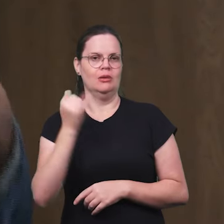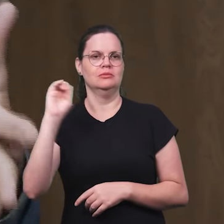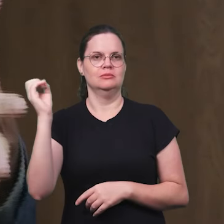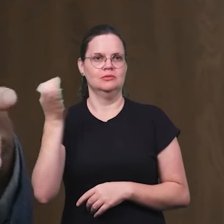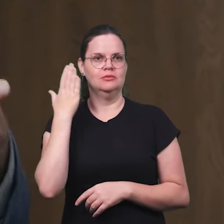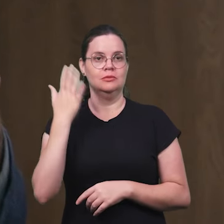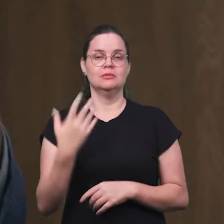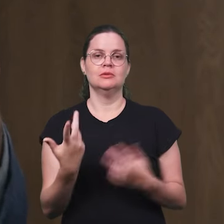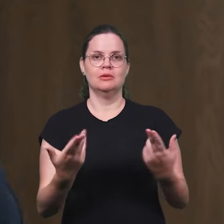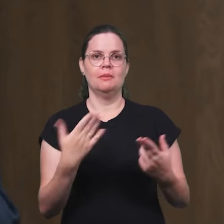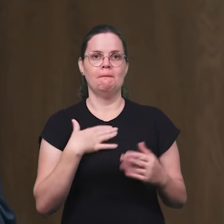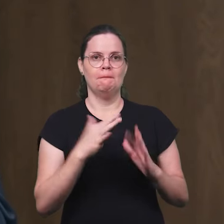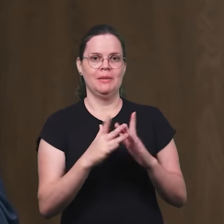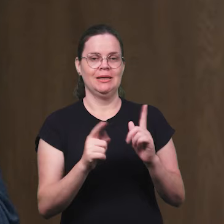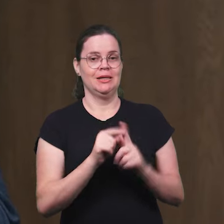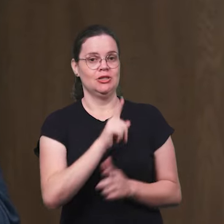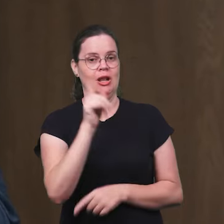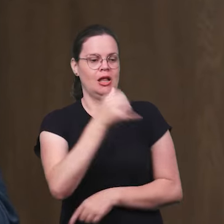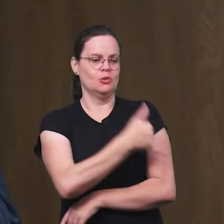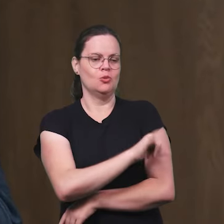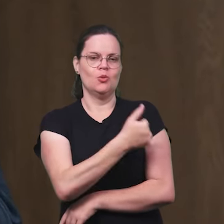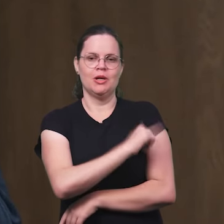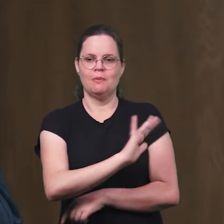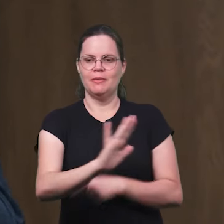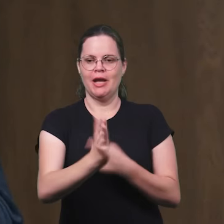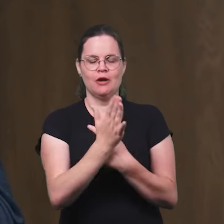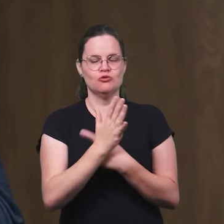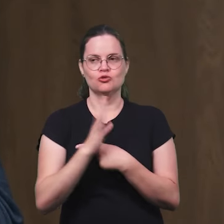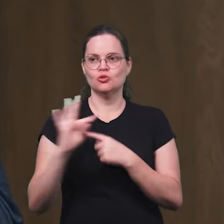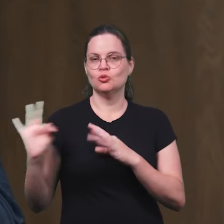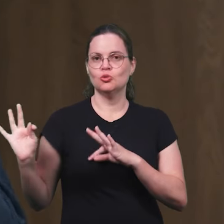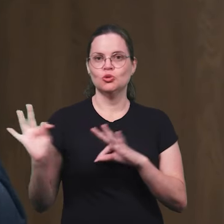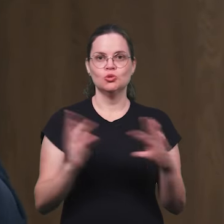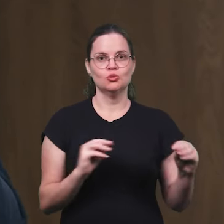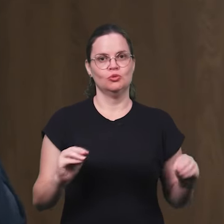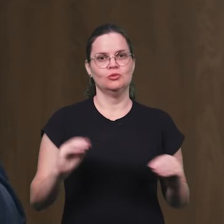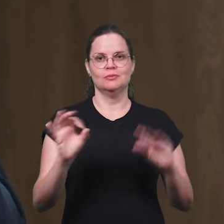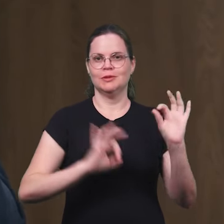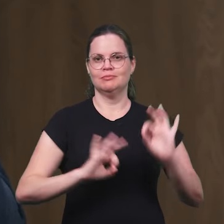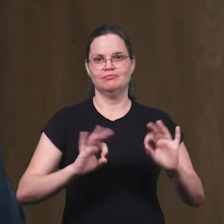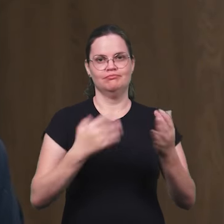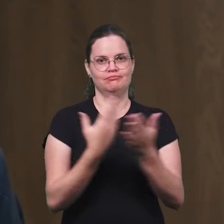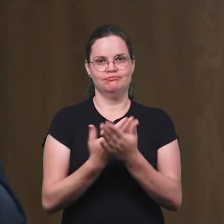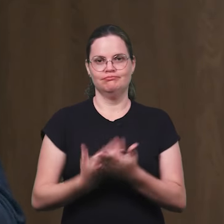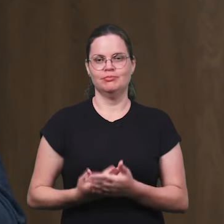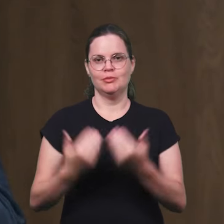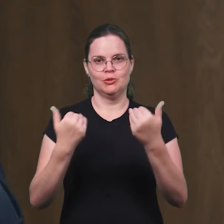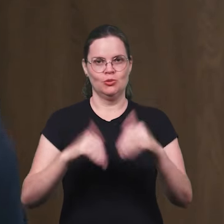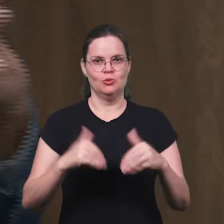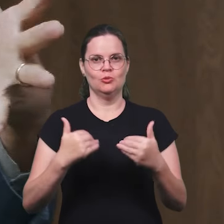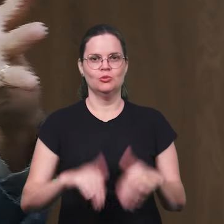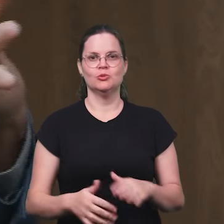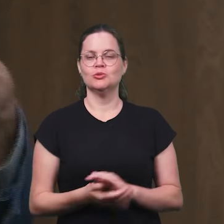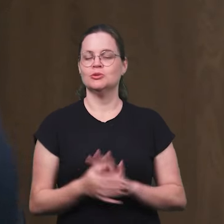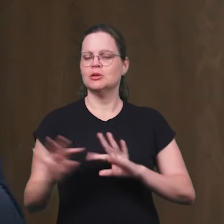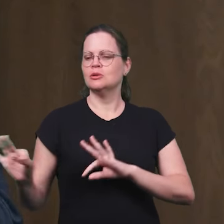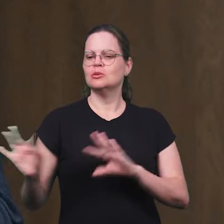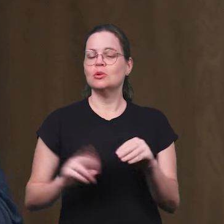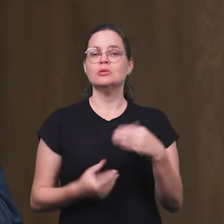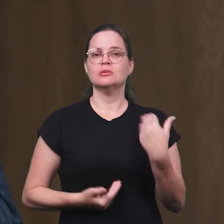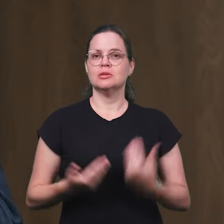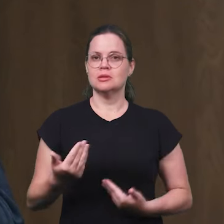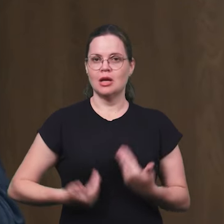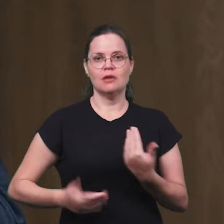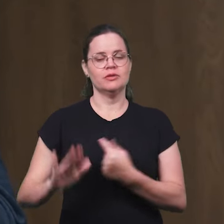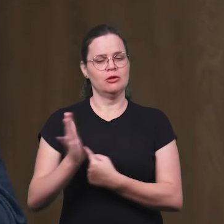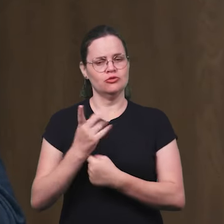ajudou diretamente na preparação para o concurso. Glória a Deus. Sabe, os irmãos nos ajudaram de diversas formas. Daria um programa também para contar